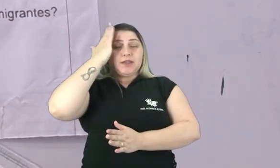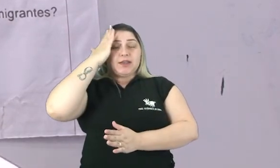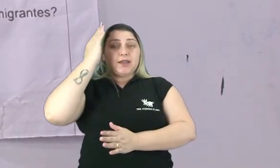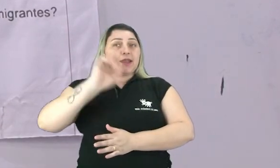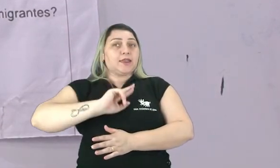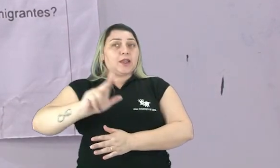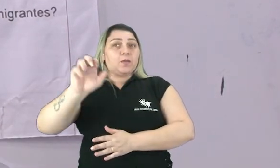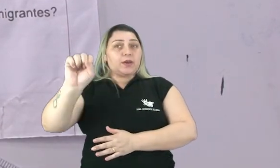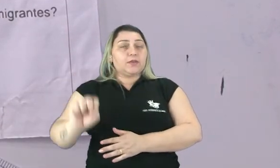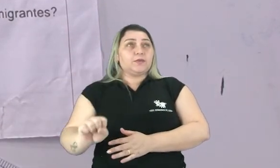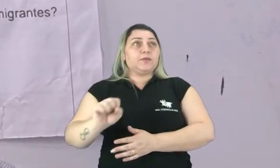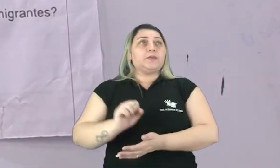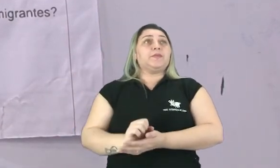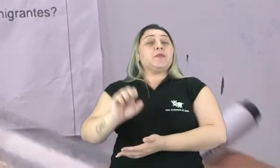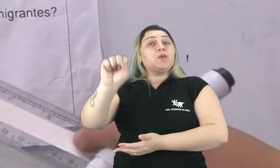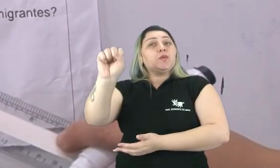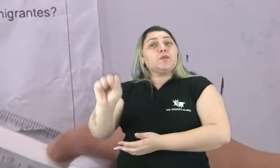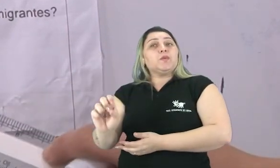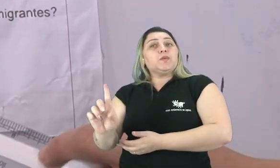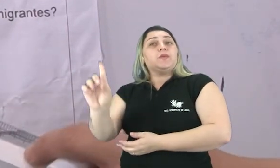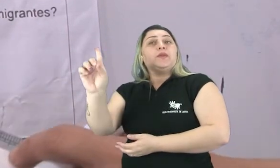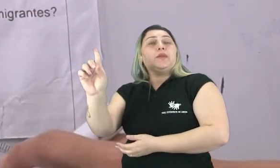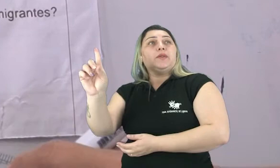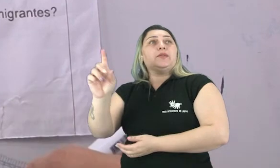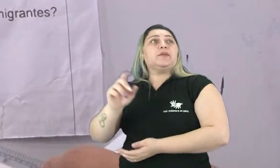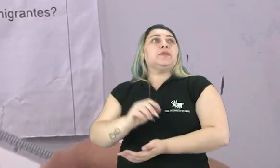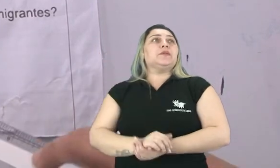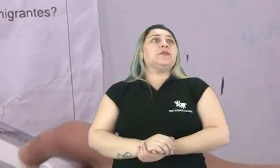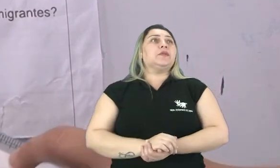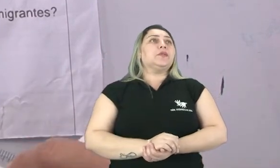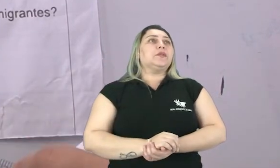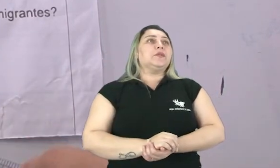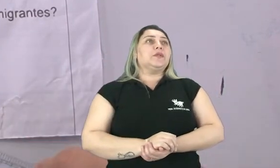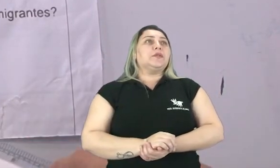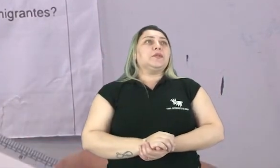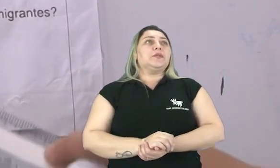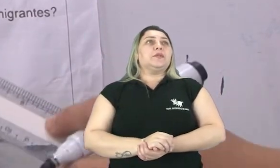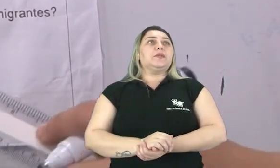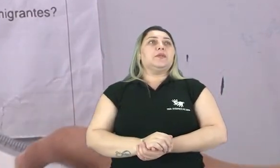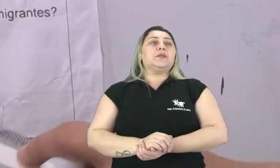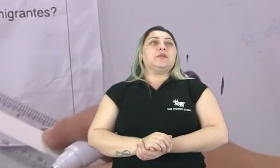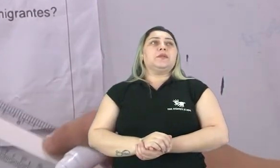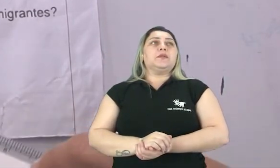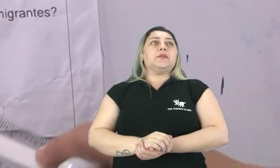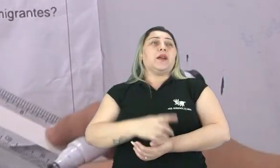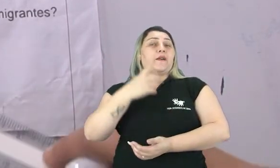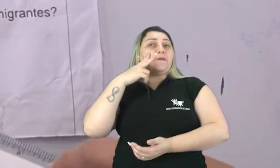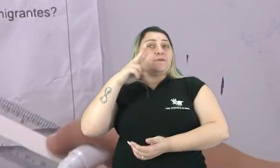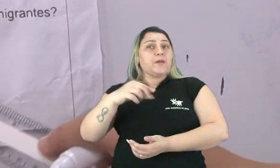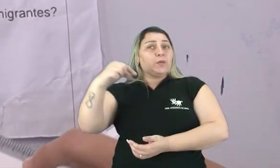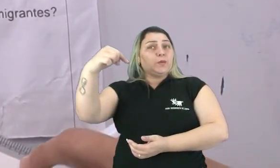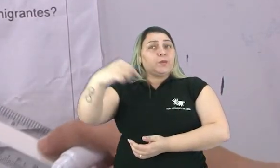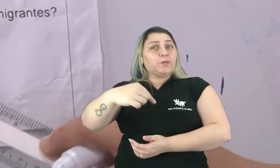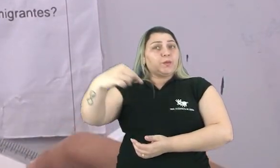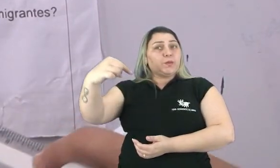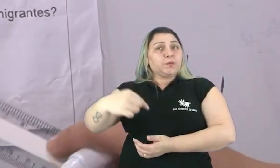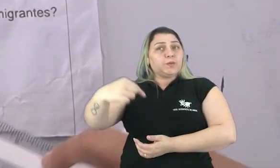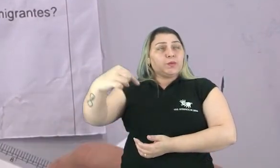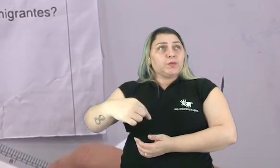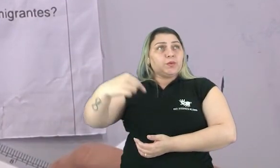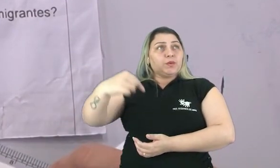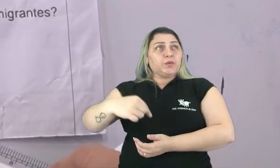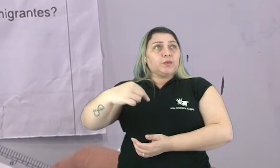também. Região sudeste, que é exatamente essa região aqui, ó. Que a gente está vendo as setinhas